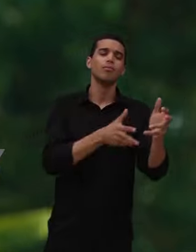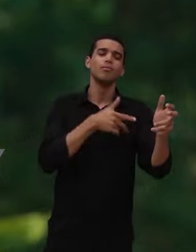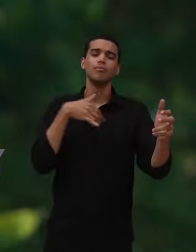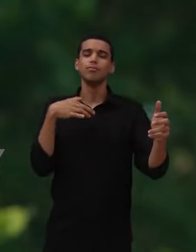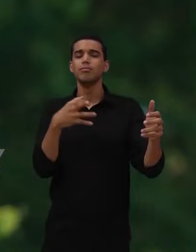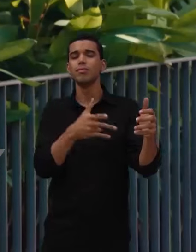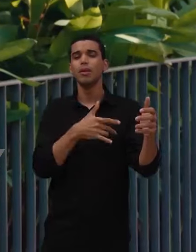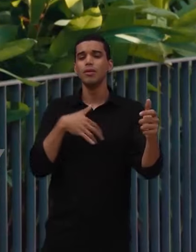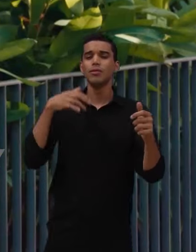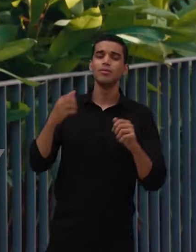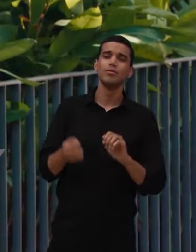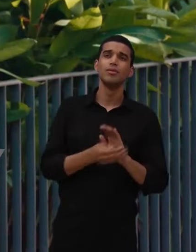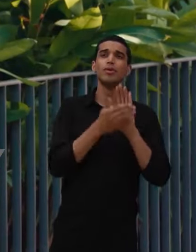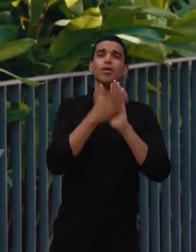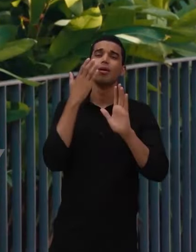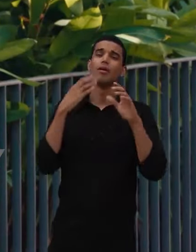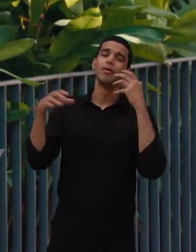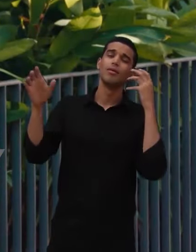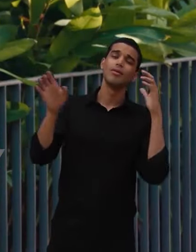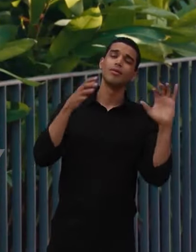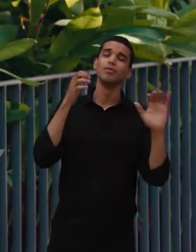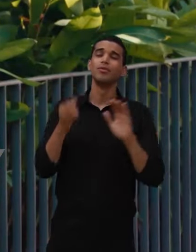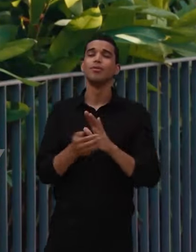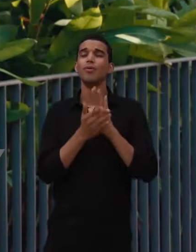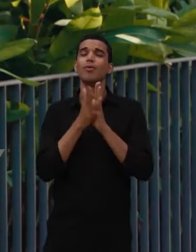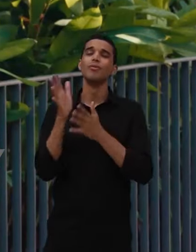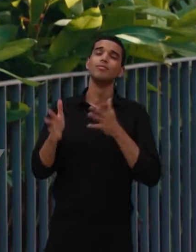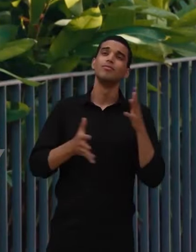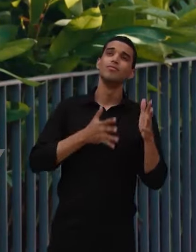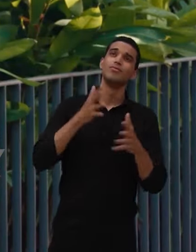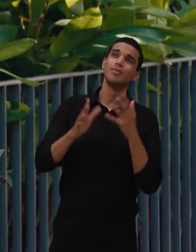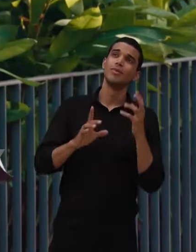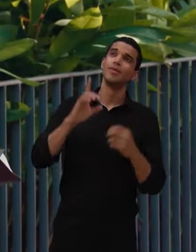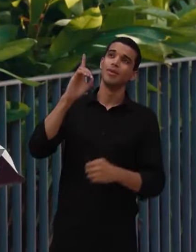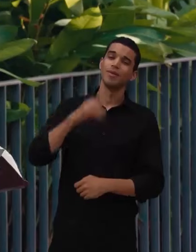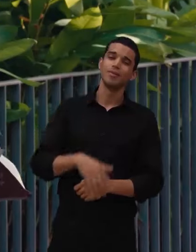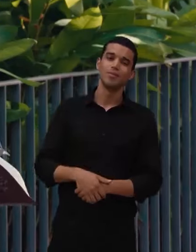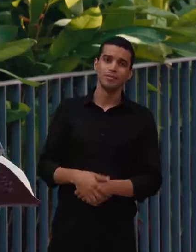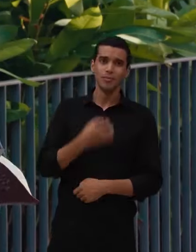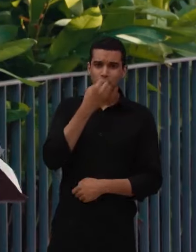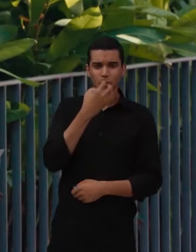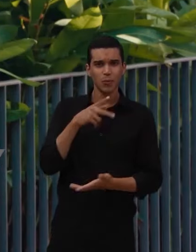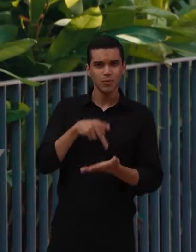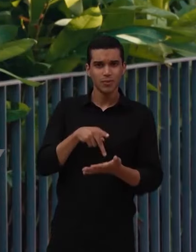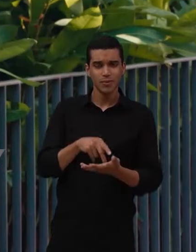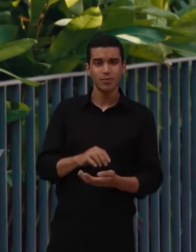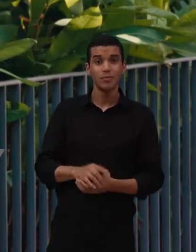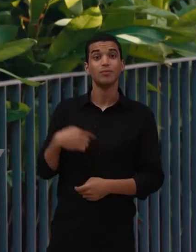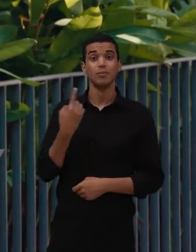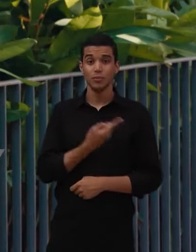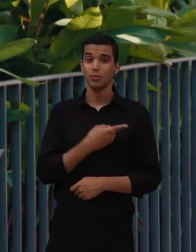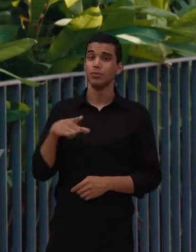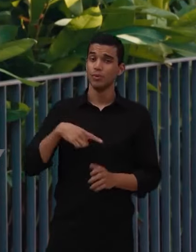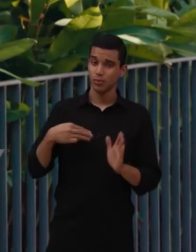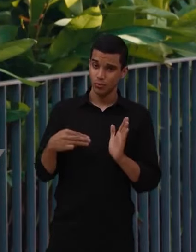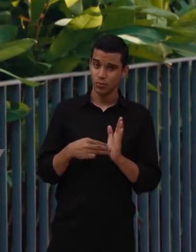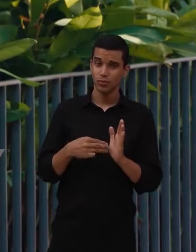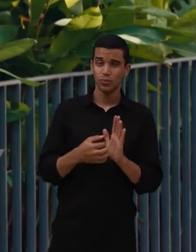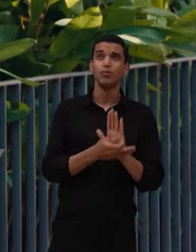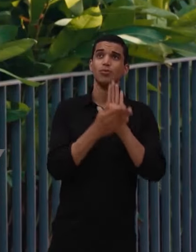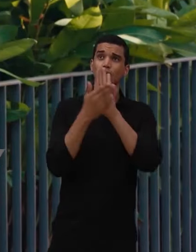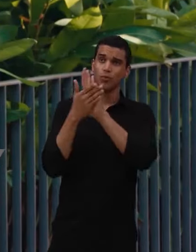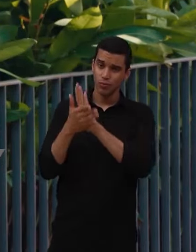a harpa. Que coisa tão boa! Temos razões para louvar, e